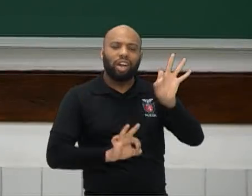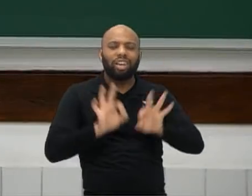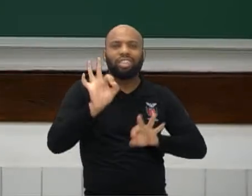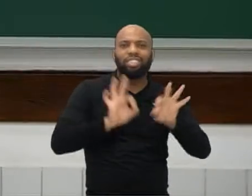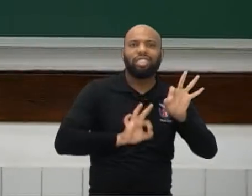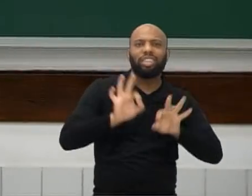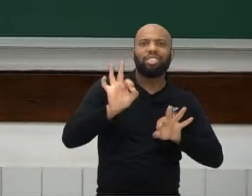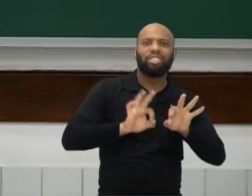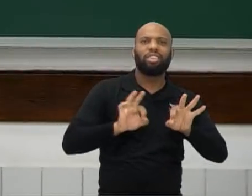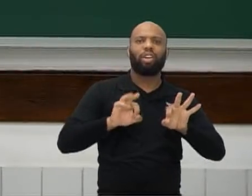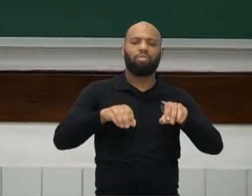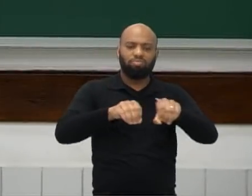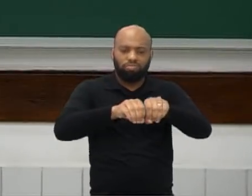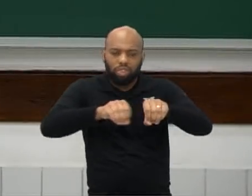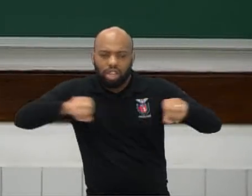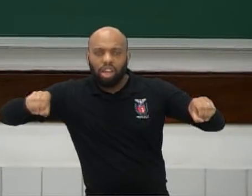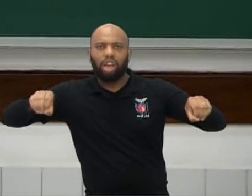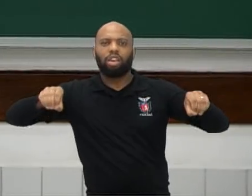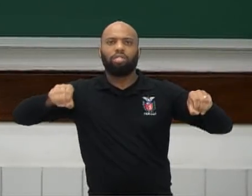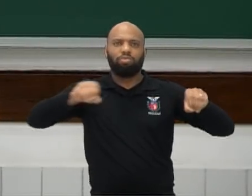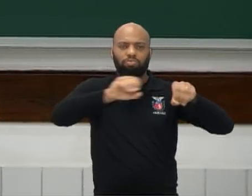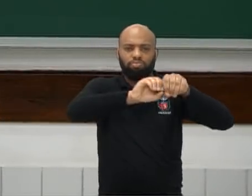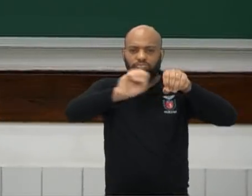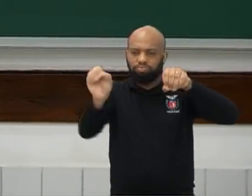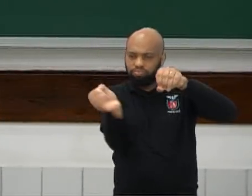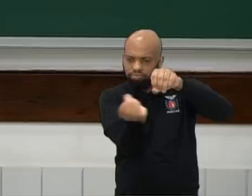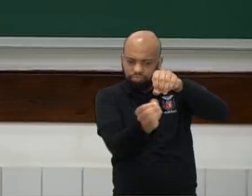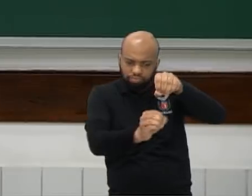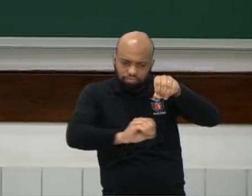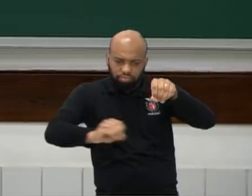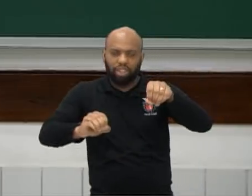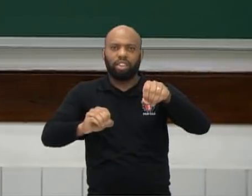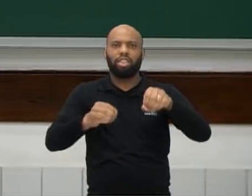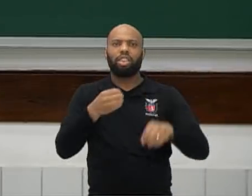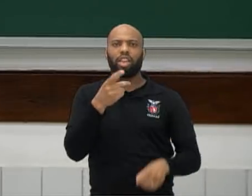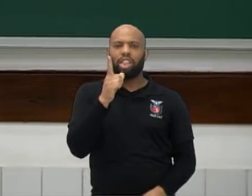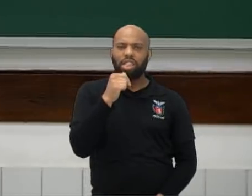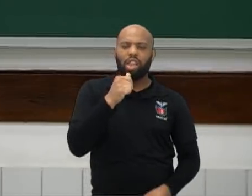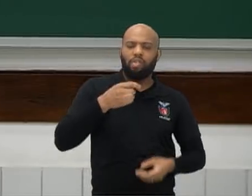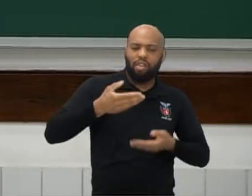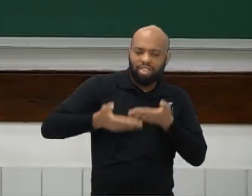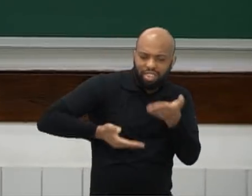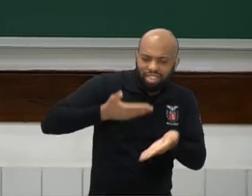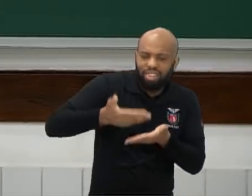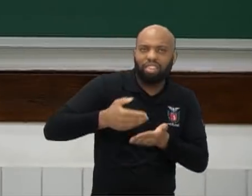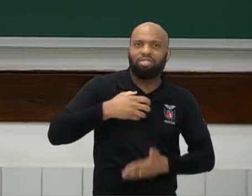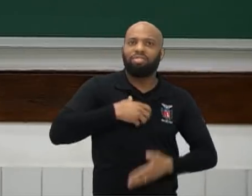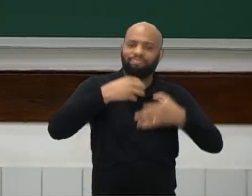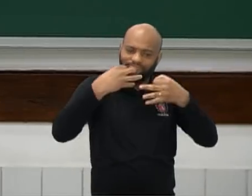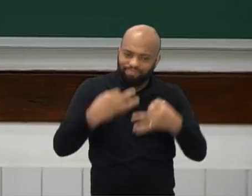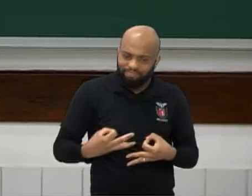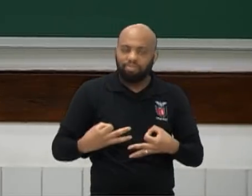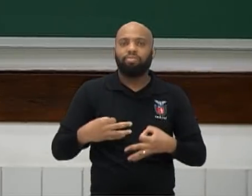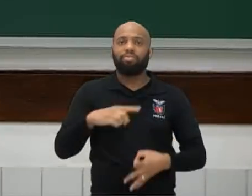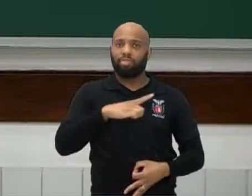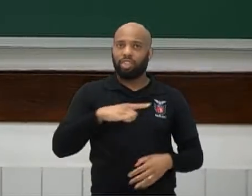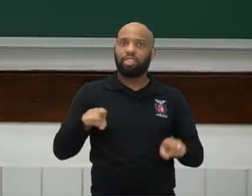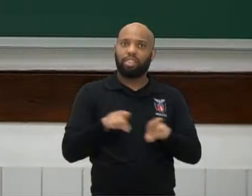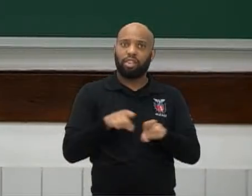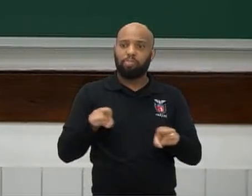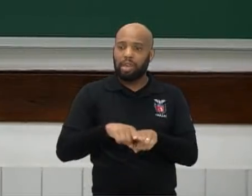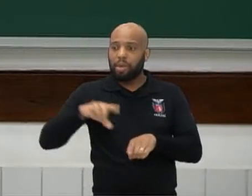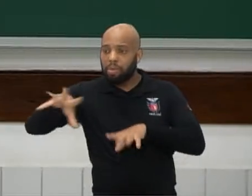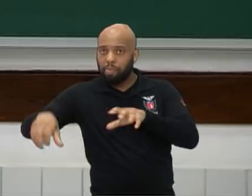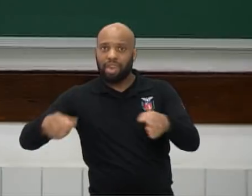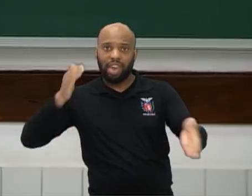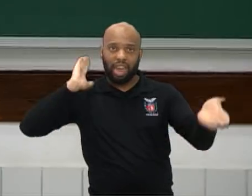que é você receber na tua casa uma água tratada de qualidade e você ter na sua casa a coleta do esgoto e a coleta